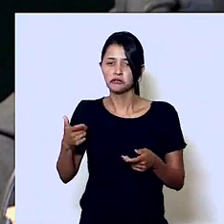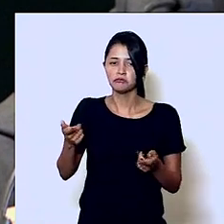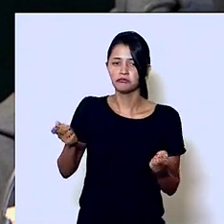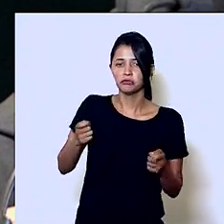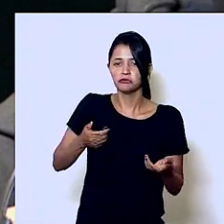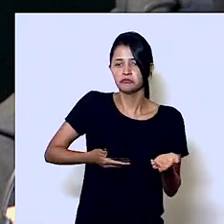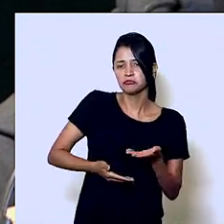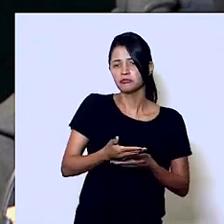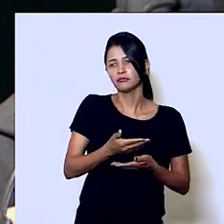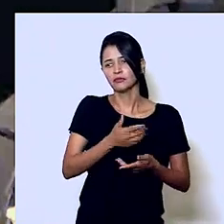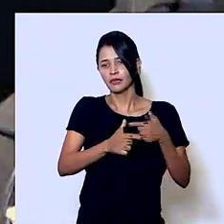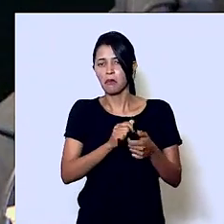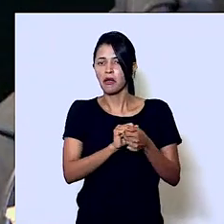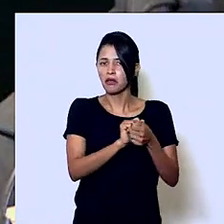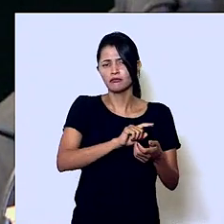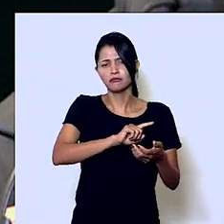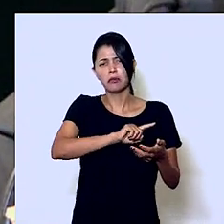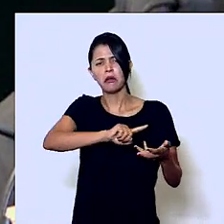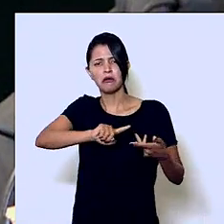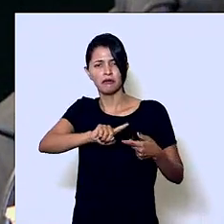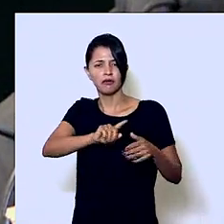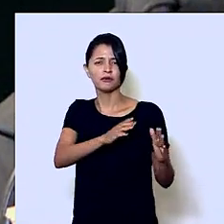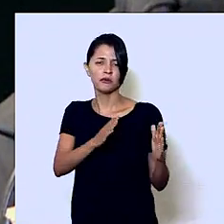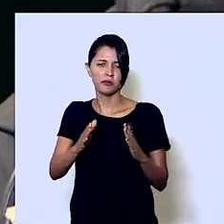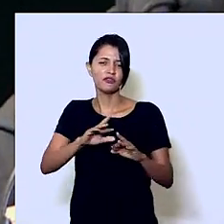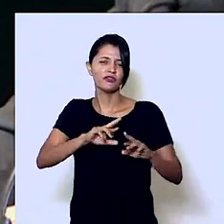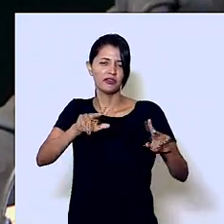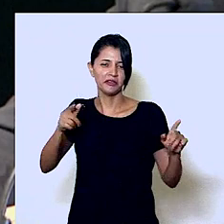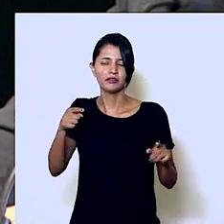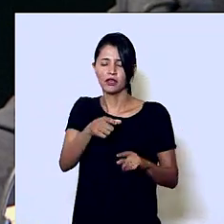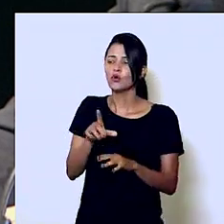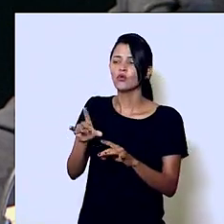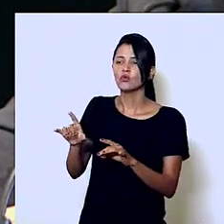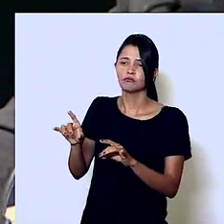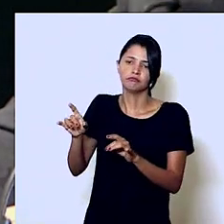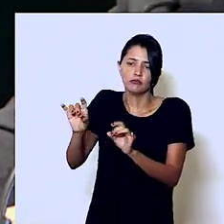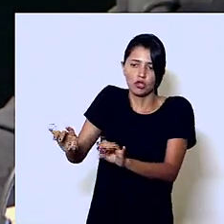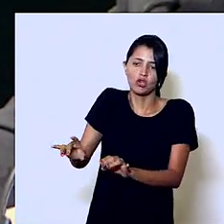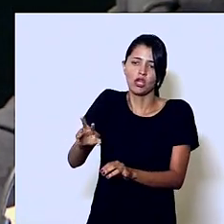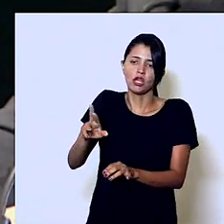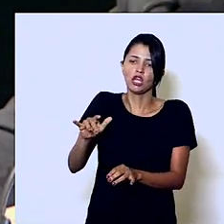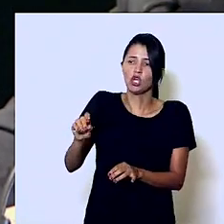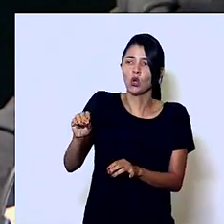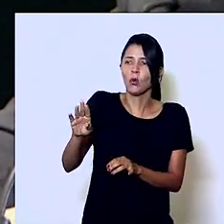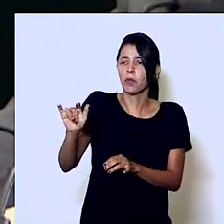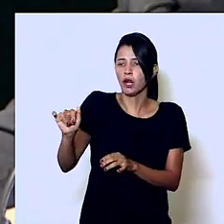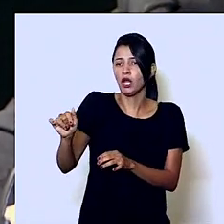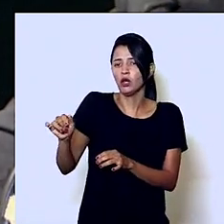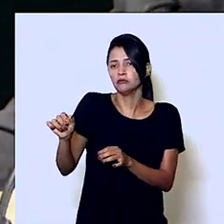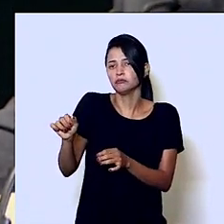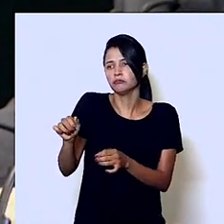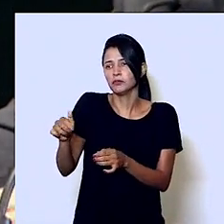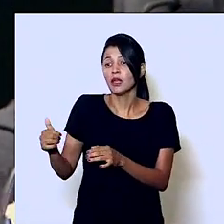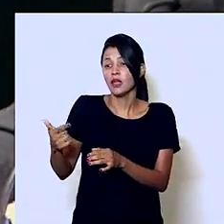minha carreira com o Paulo Tarso. Eu saí do Rio Branco, vou fazer propaganda, não, viu, ministro França, mas assim, eu fui primeiro de turma.